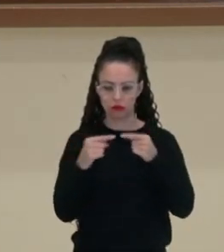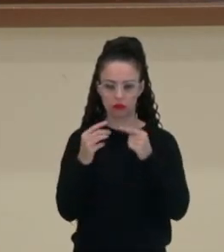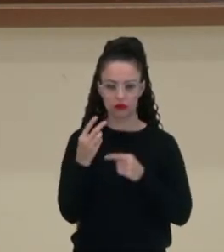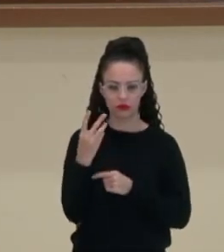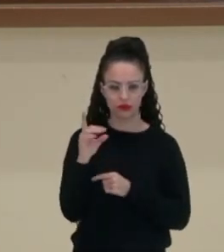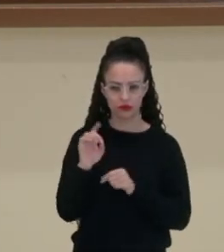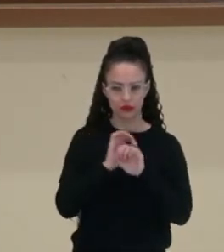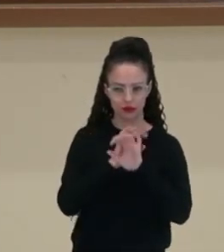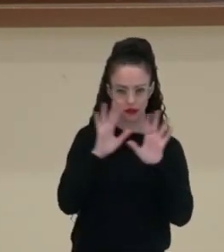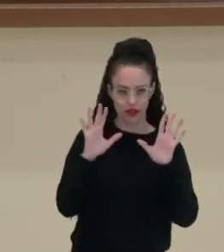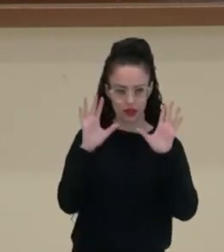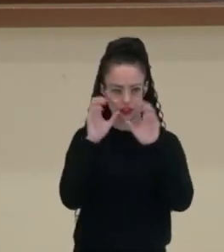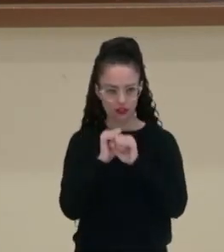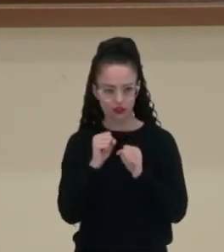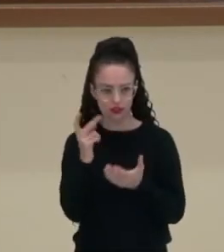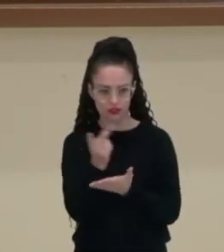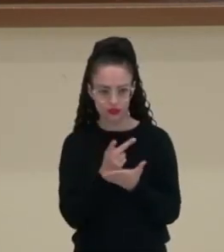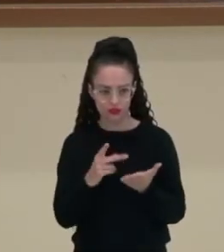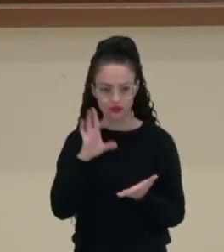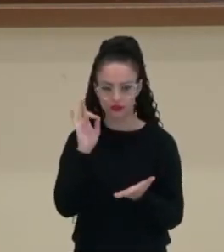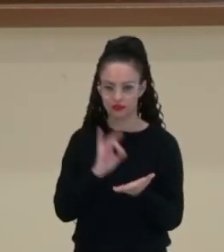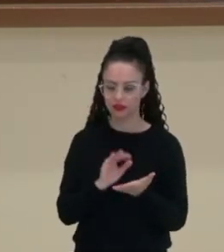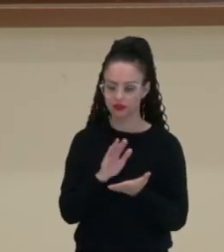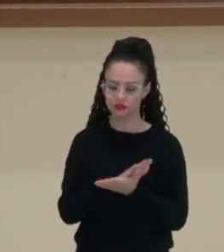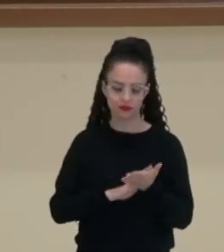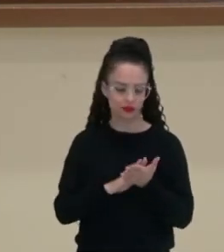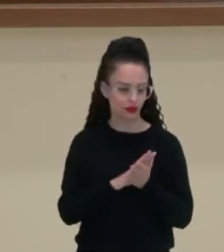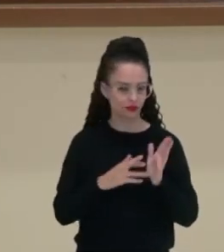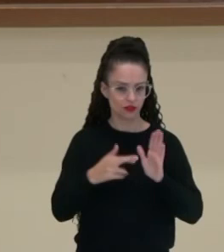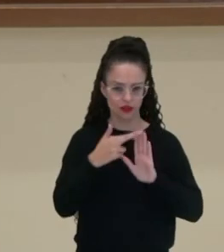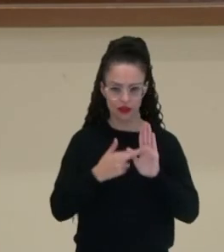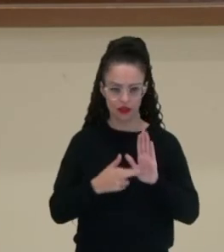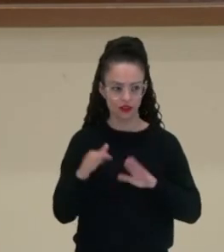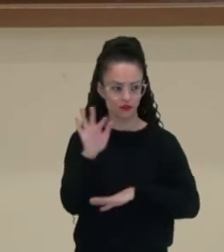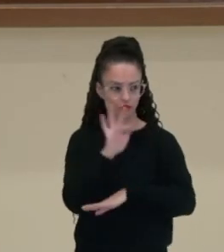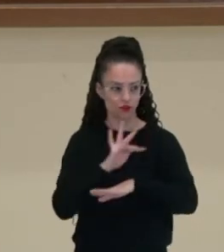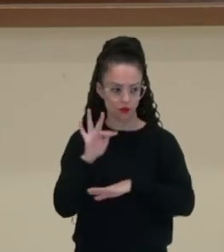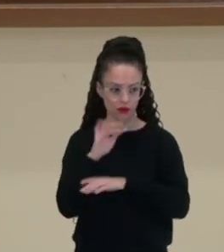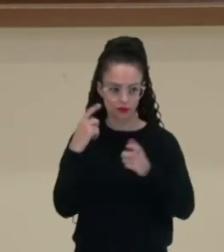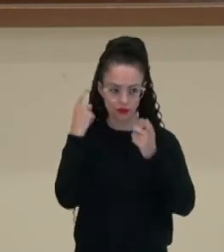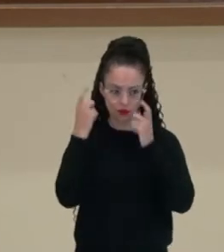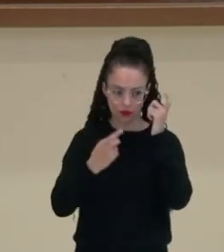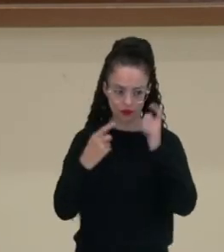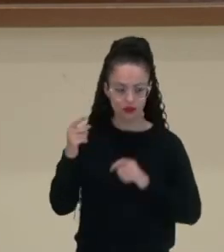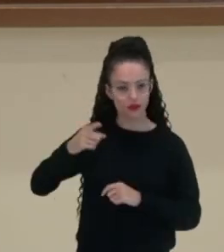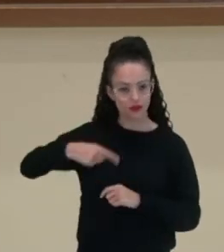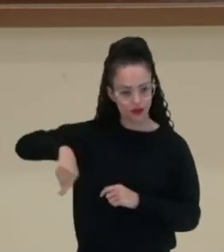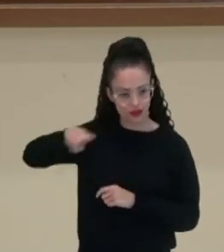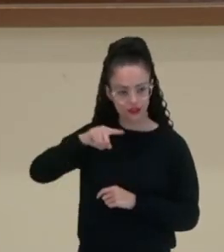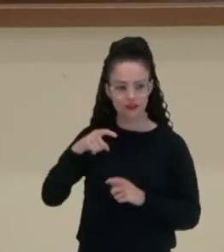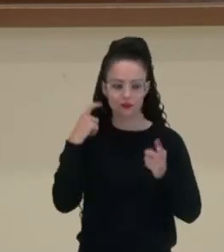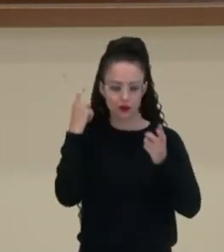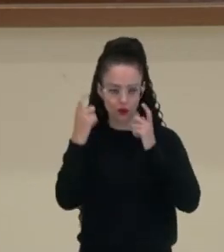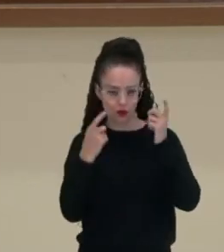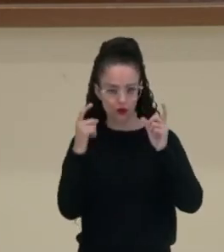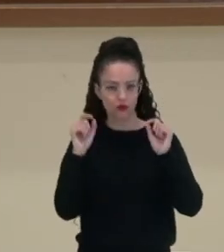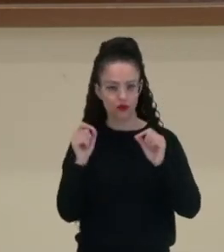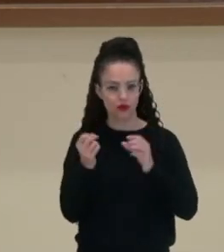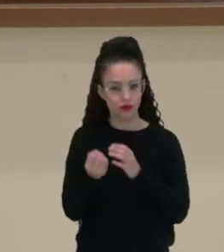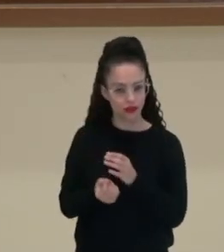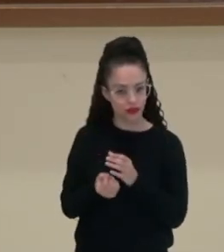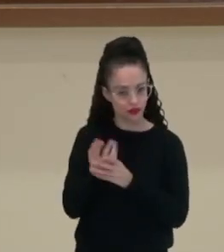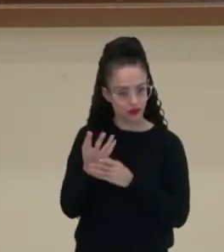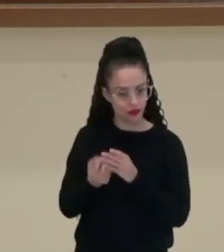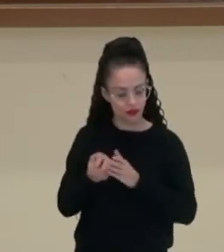claro escuro, com desenho realista, nenhuma regra formal eles vão se preocupar. Eles vão se preocupar em criar,